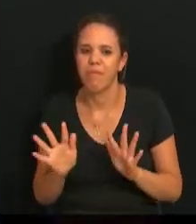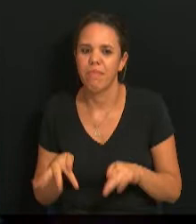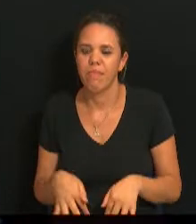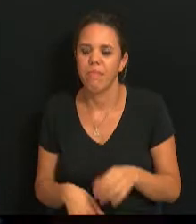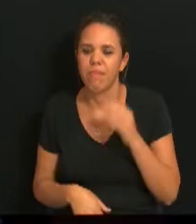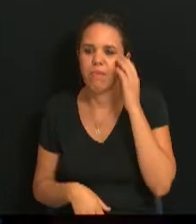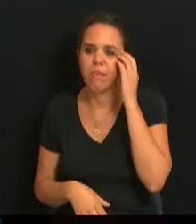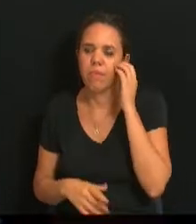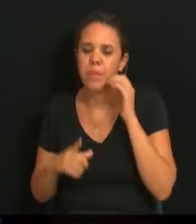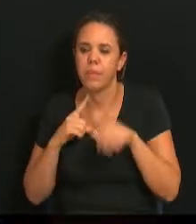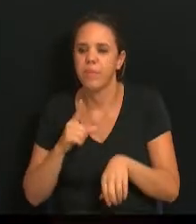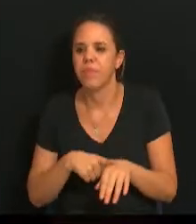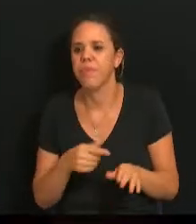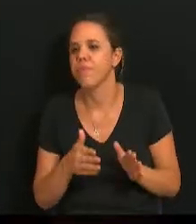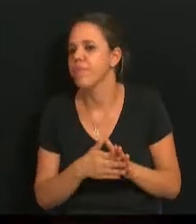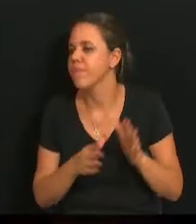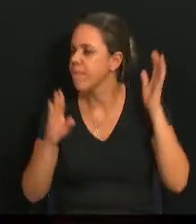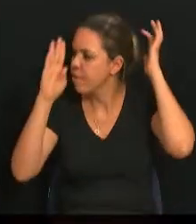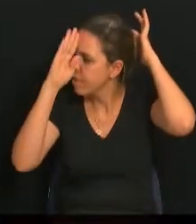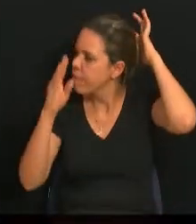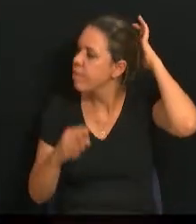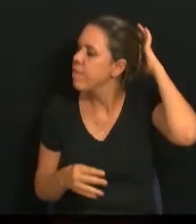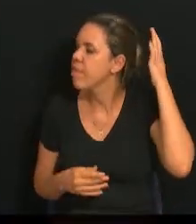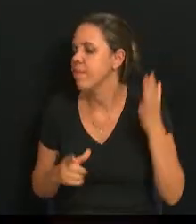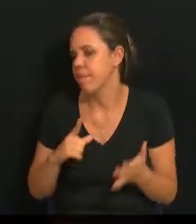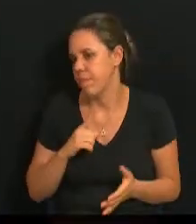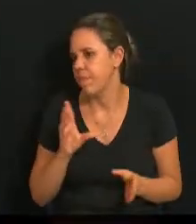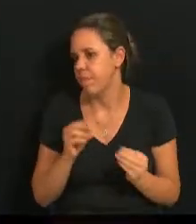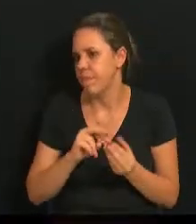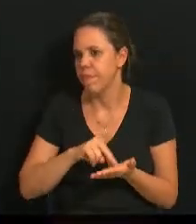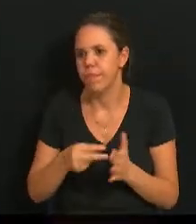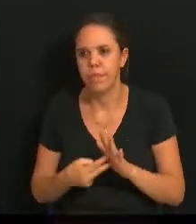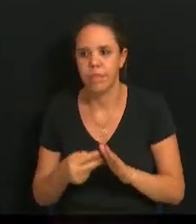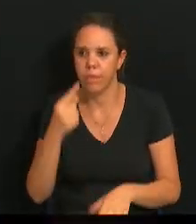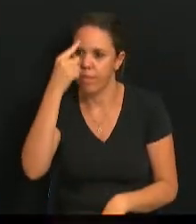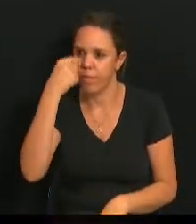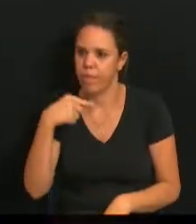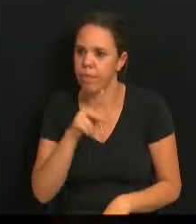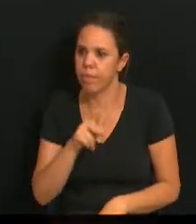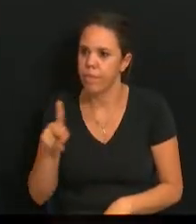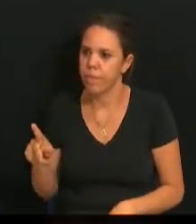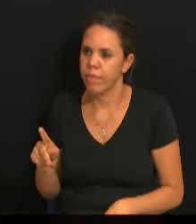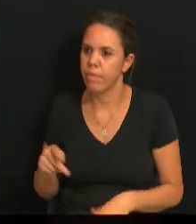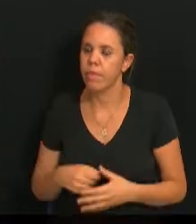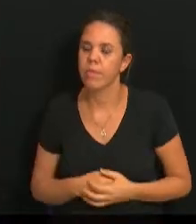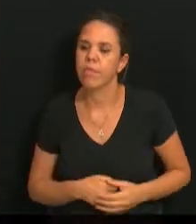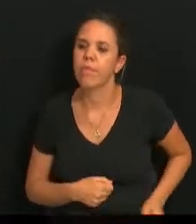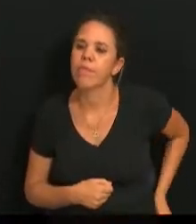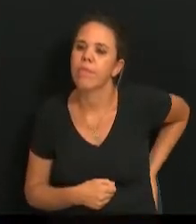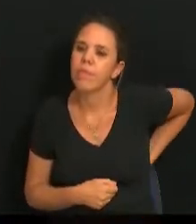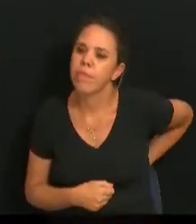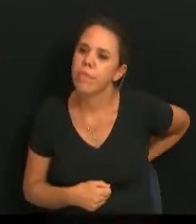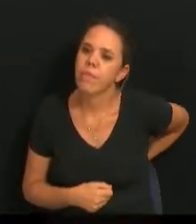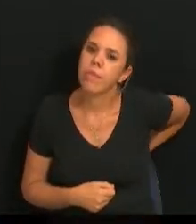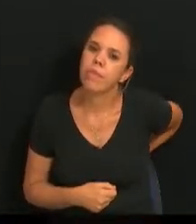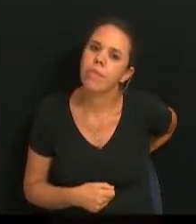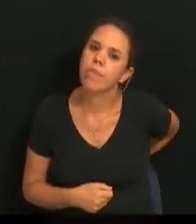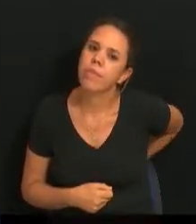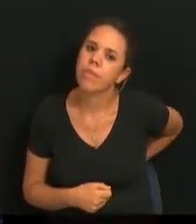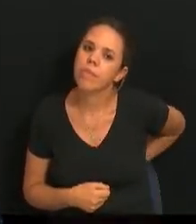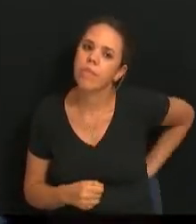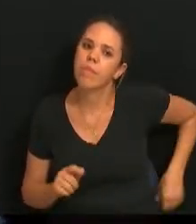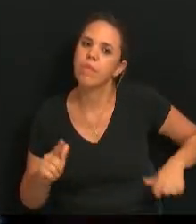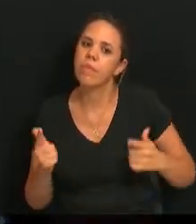um tempo fundamental que também define um perfil de professor oposto ao perfil do professor da gestão